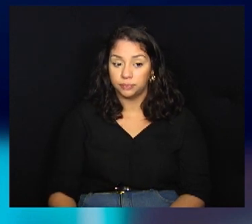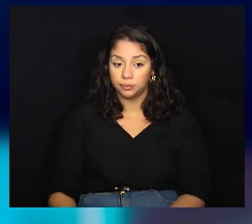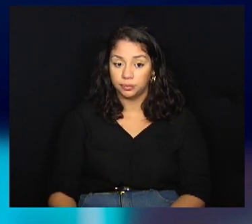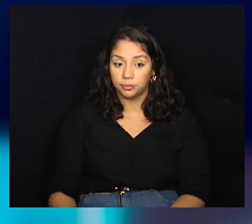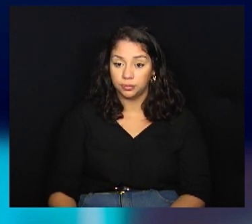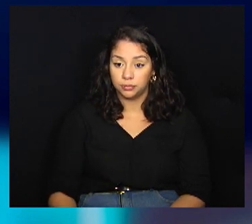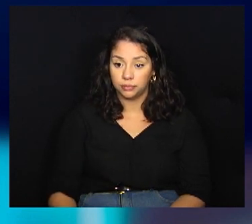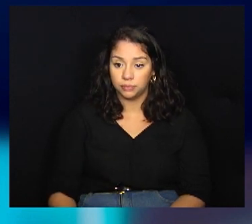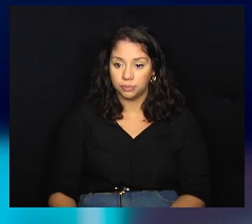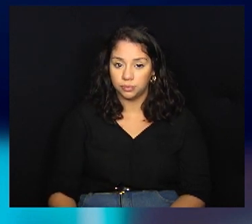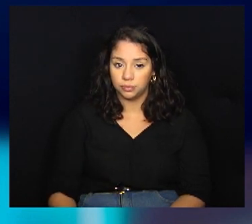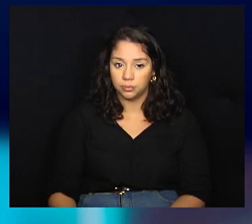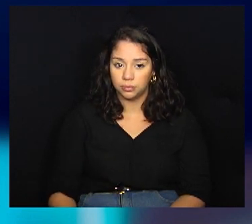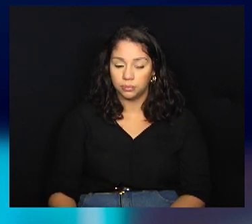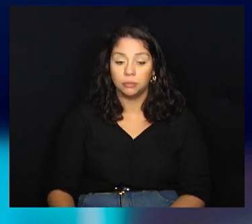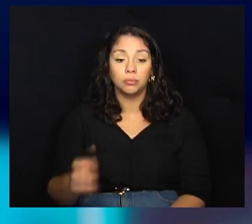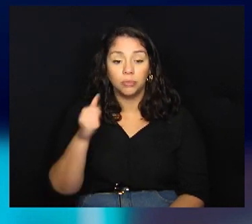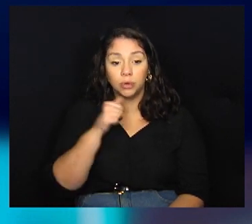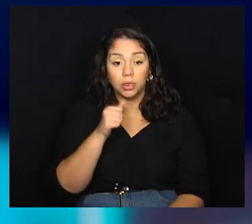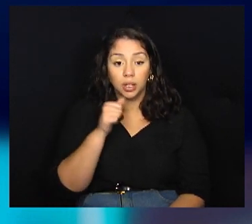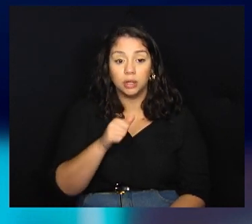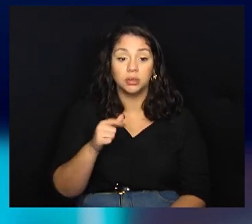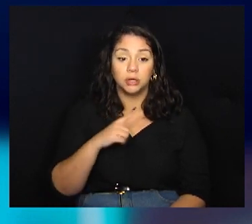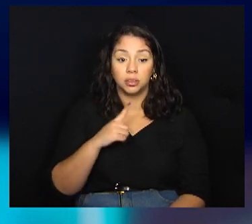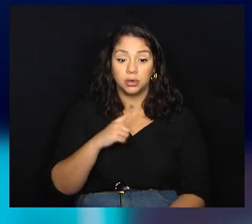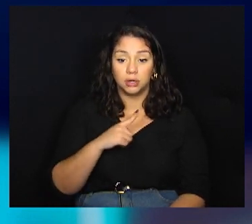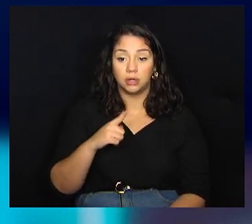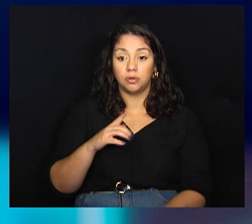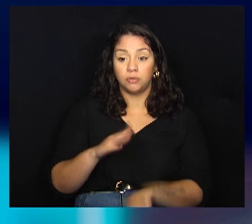também que fazem esses símbolos nas plantações, tá?